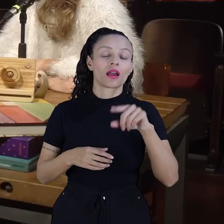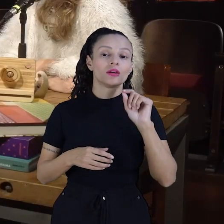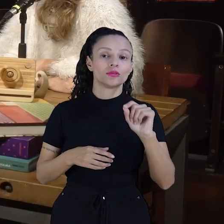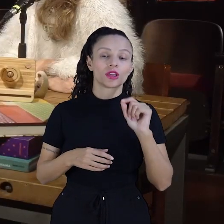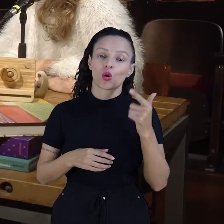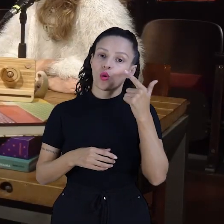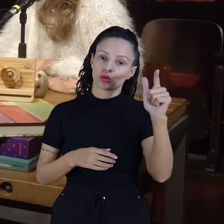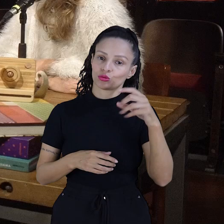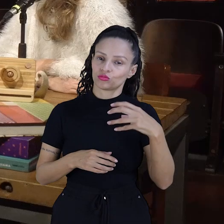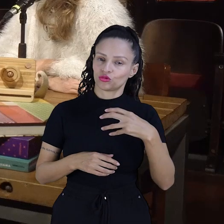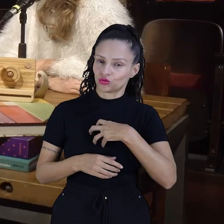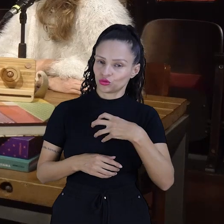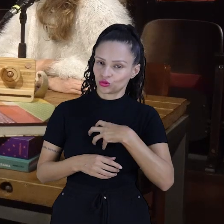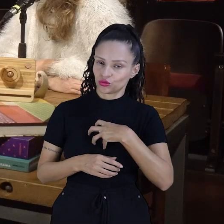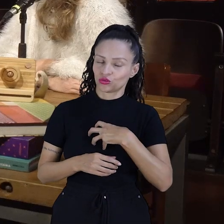Era um outro esquema.